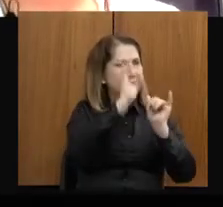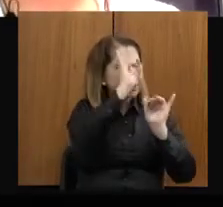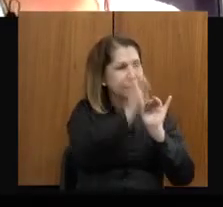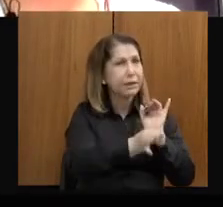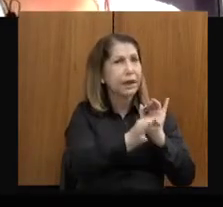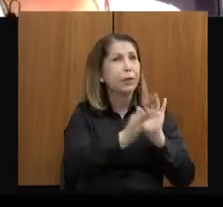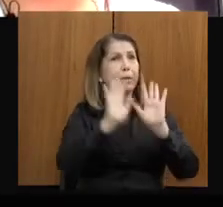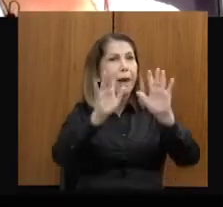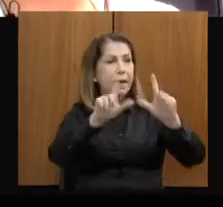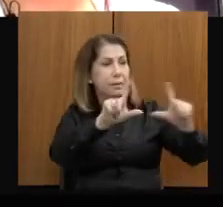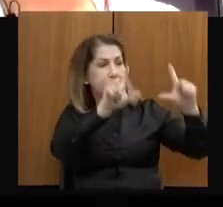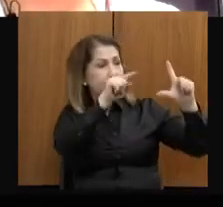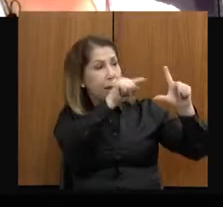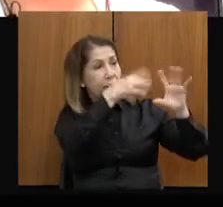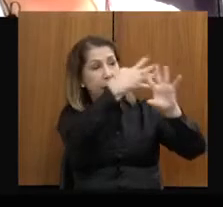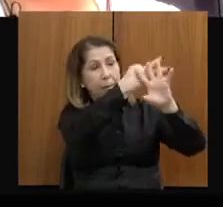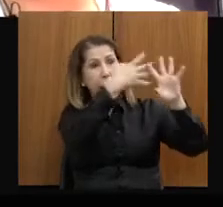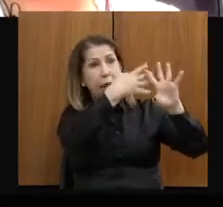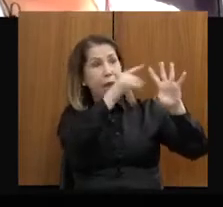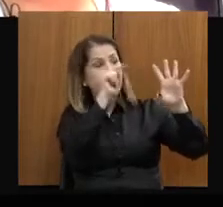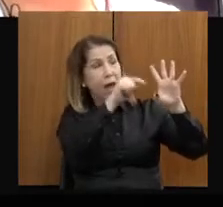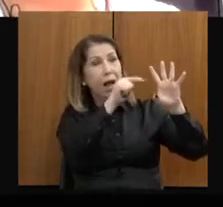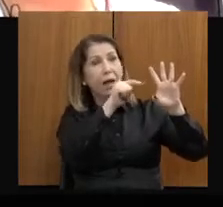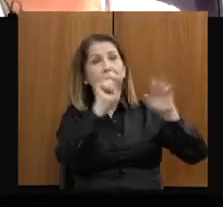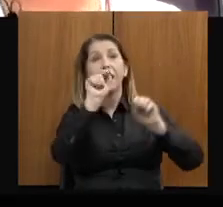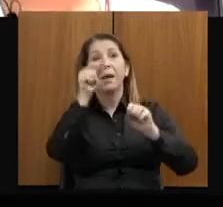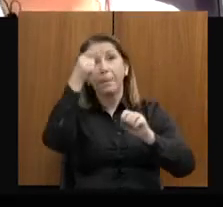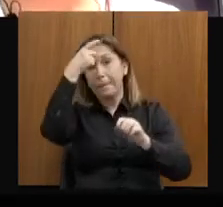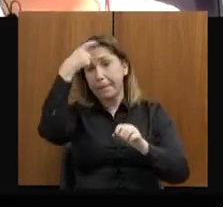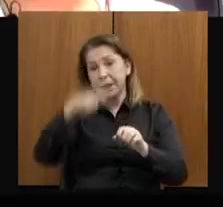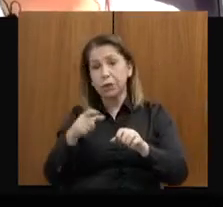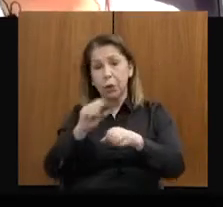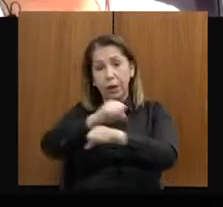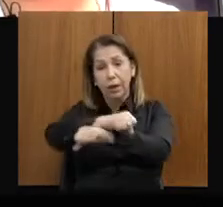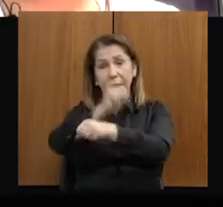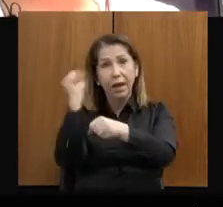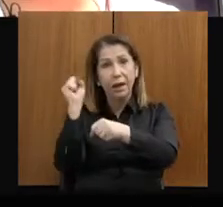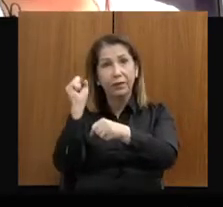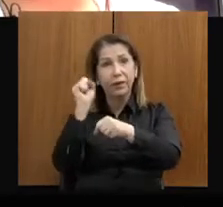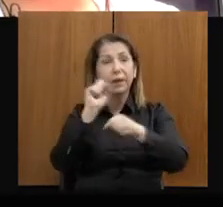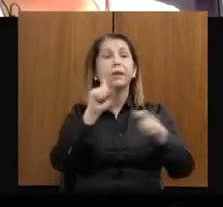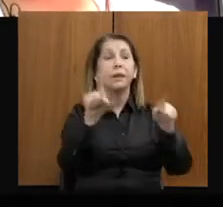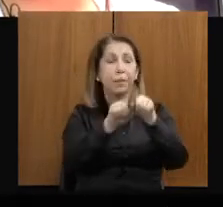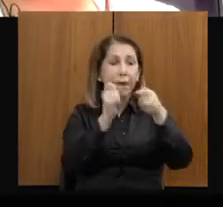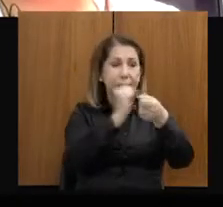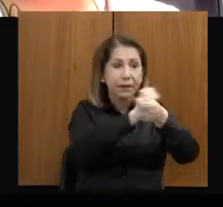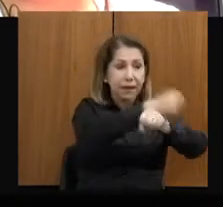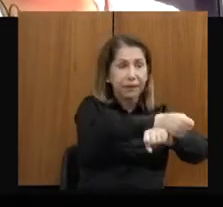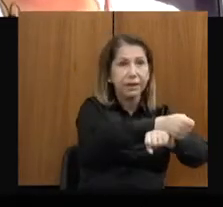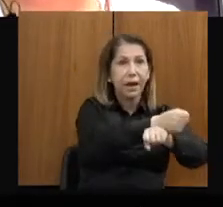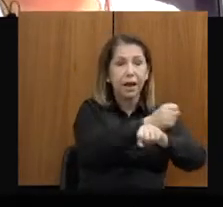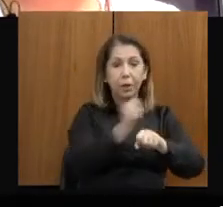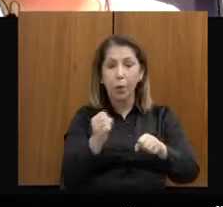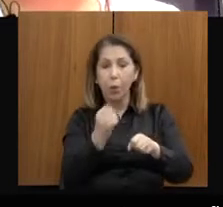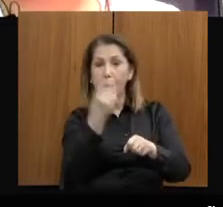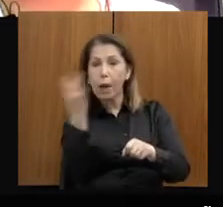entender a like entre eles dos escravisados a gente tem um total de pessoas